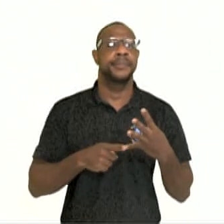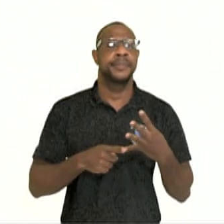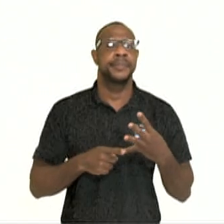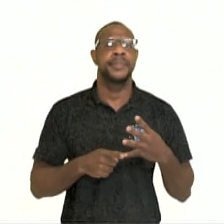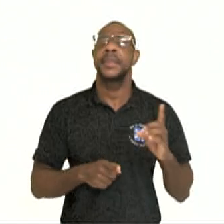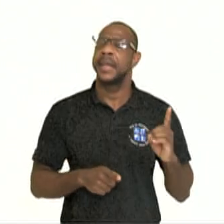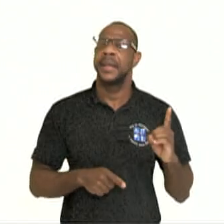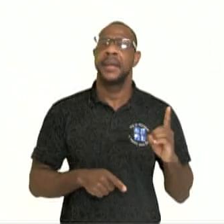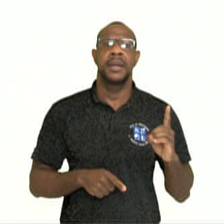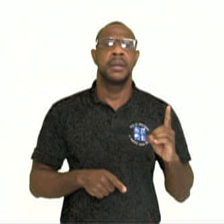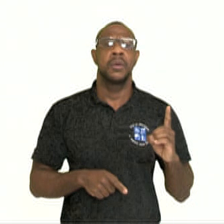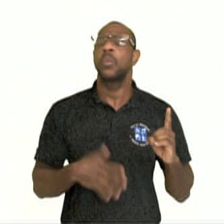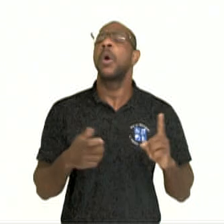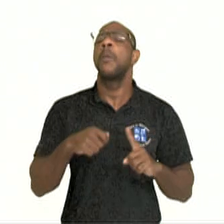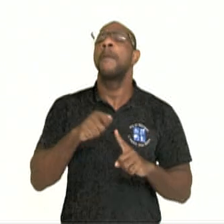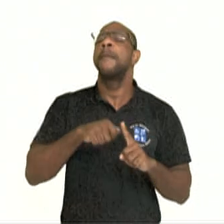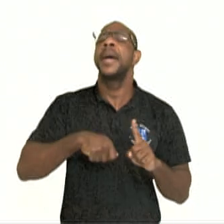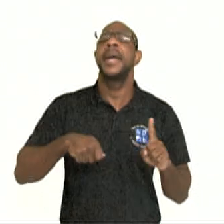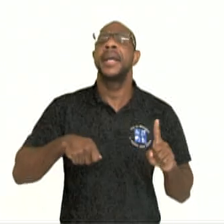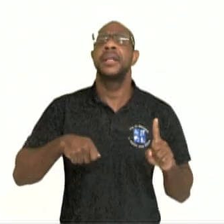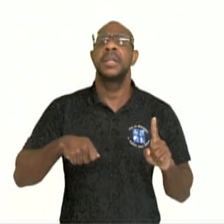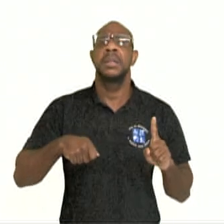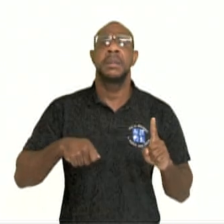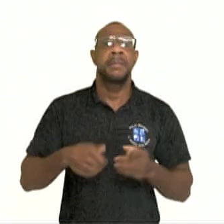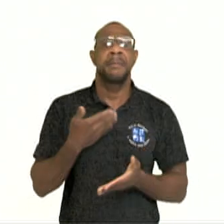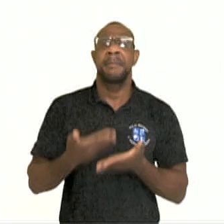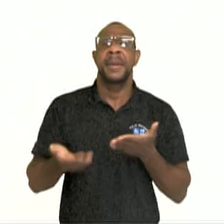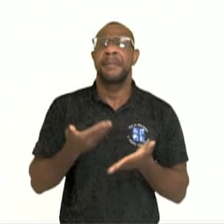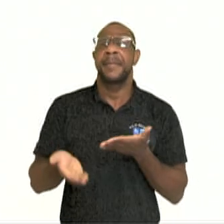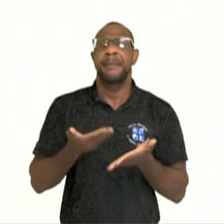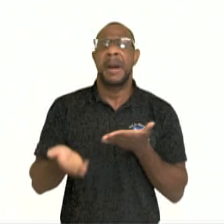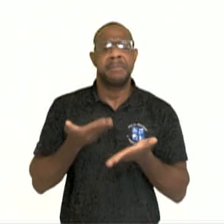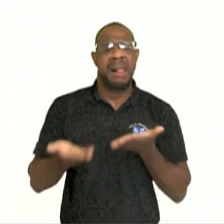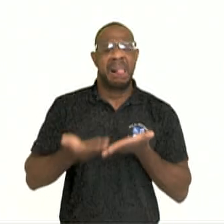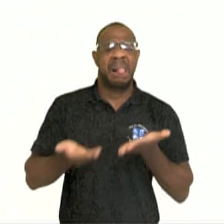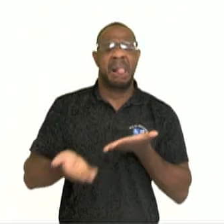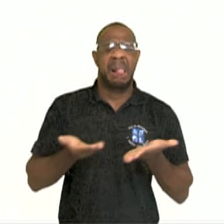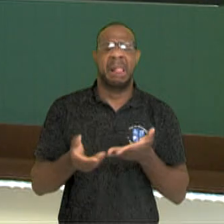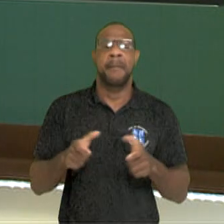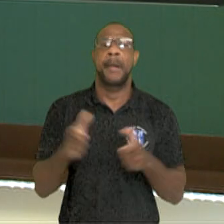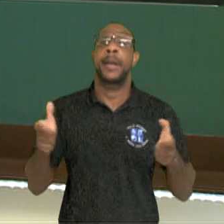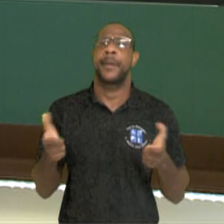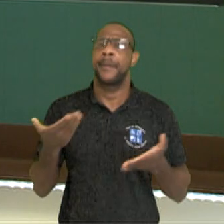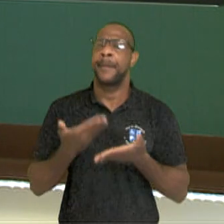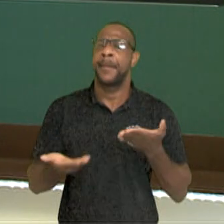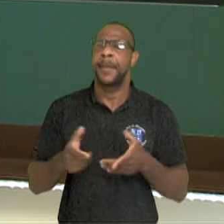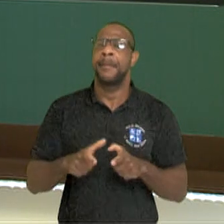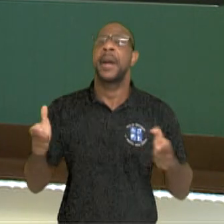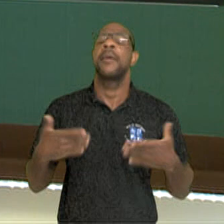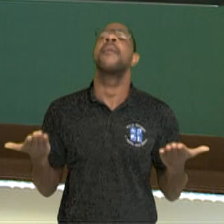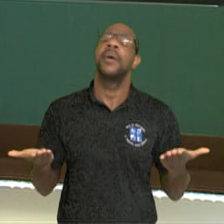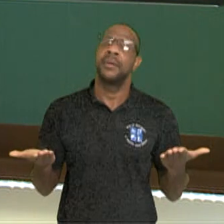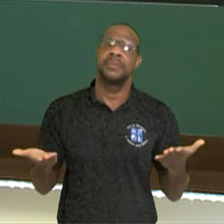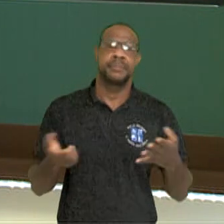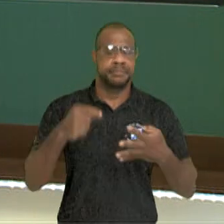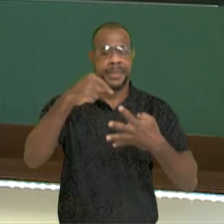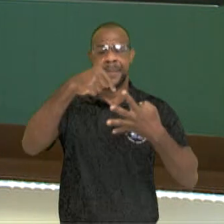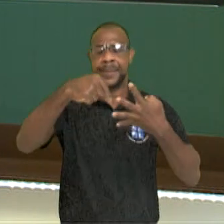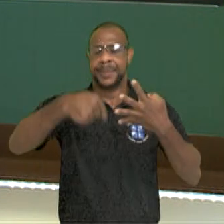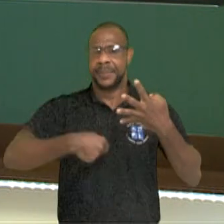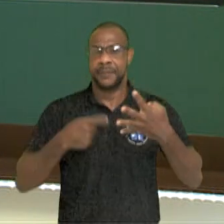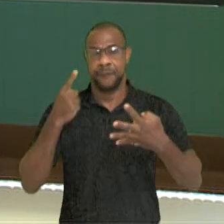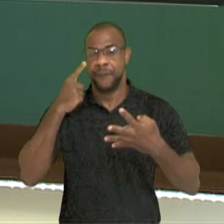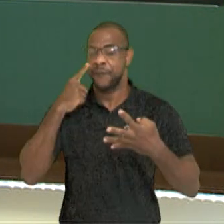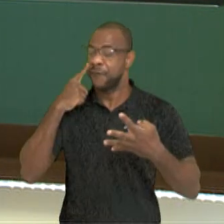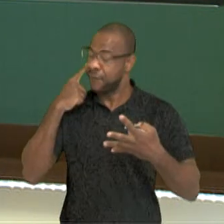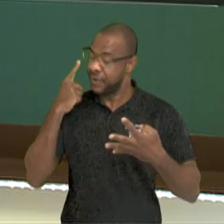letra D. Em que mês o prejuízo foi maior? Então lembrem-se, prejuízo vocês vão